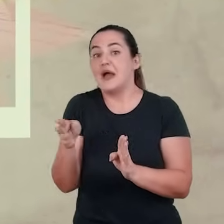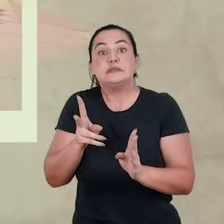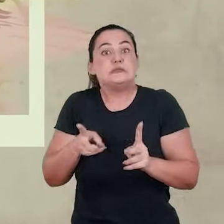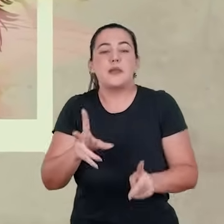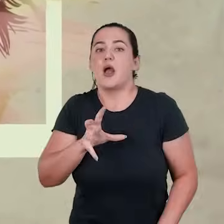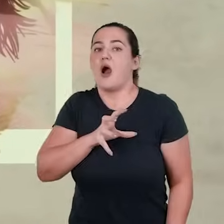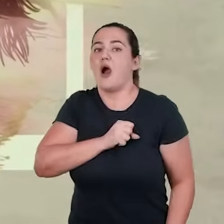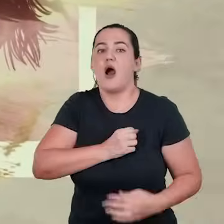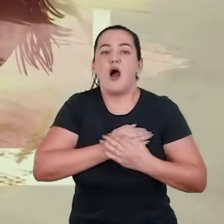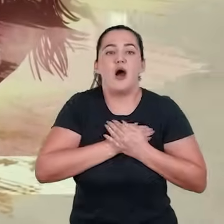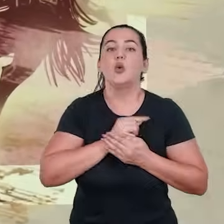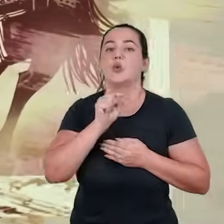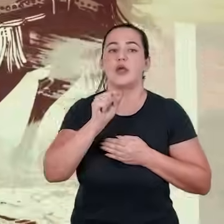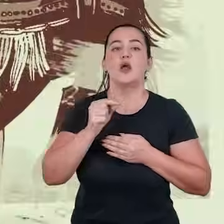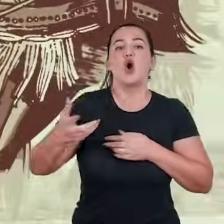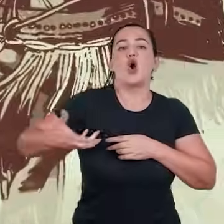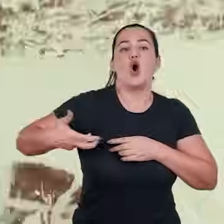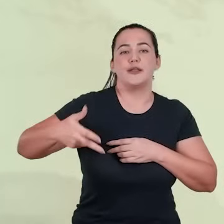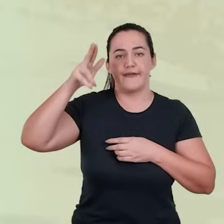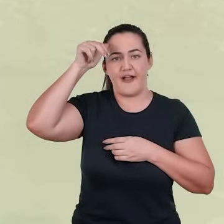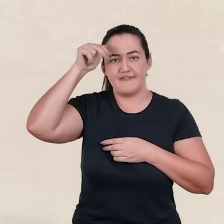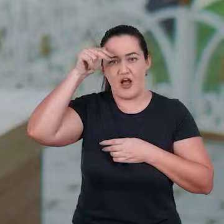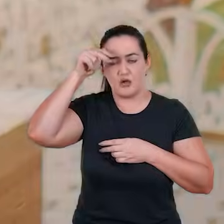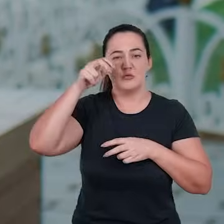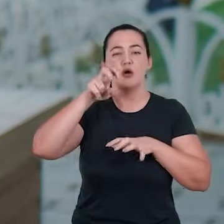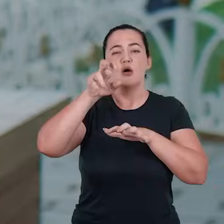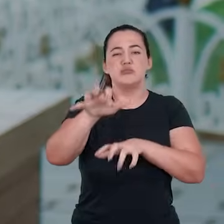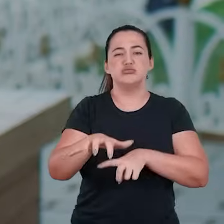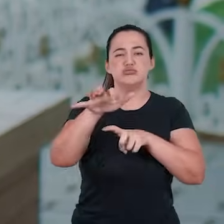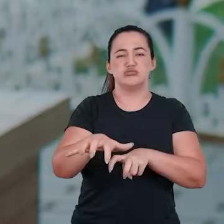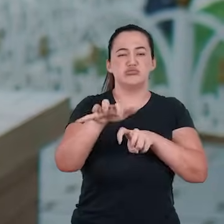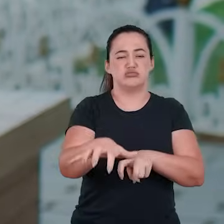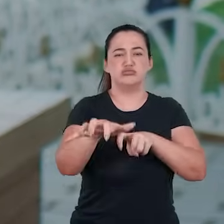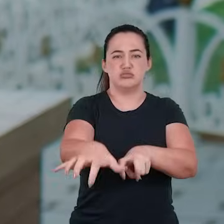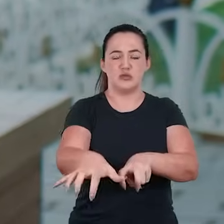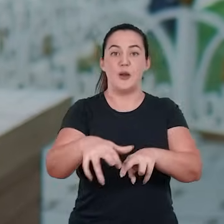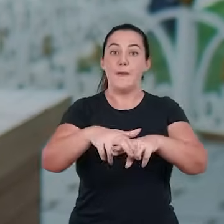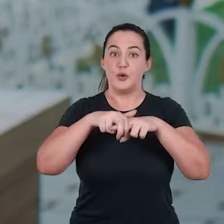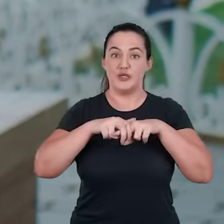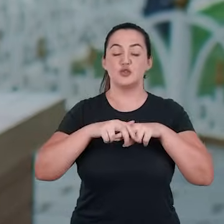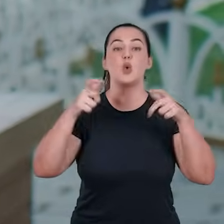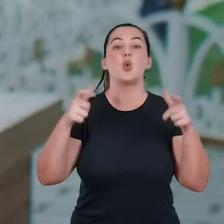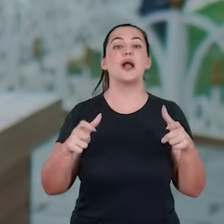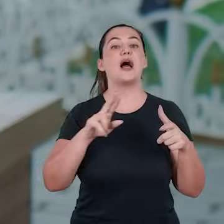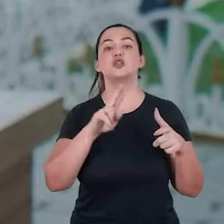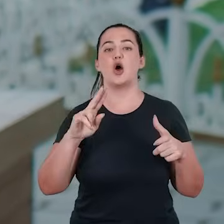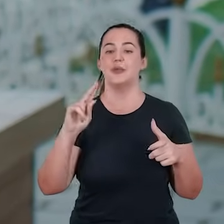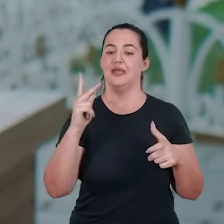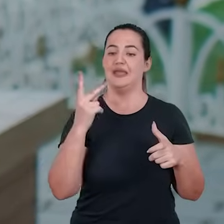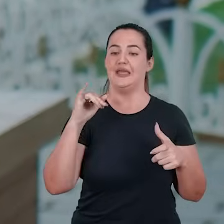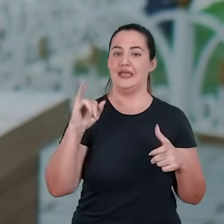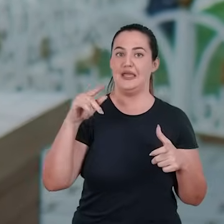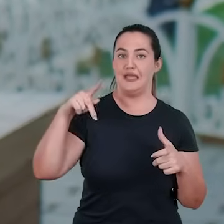valorizavam muito as corridas, era o esporte grande de Roma. Tanto é que Roma chamava os hipódromos que ela construía em vários